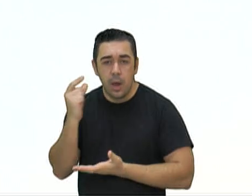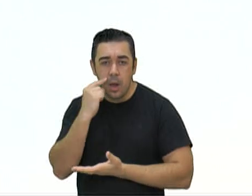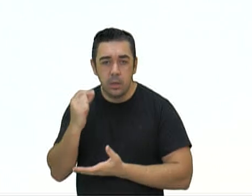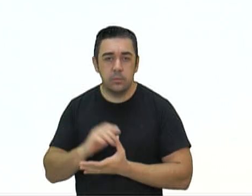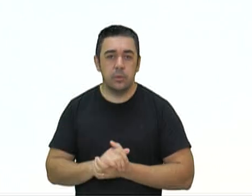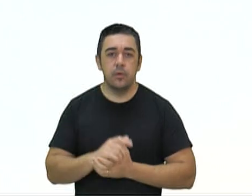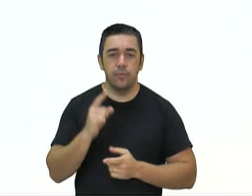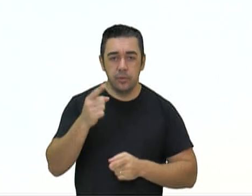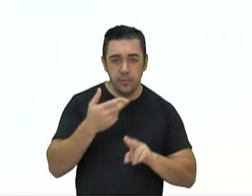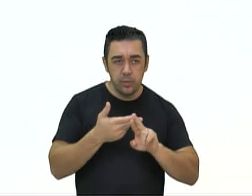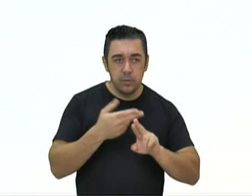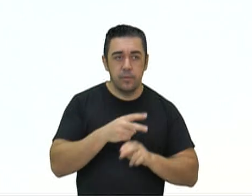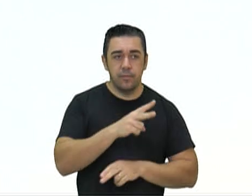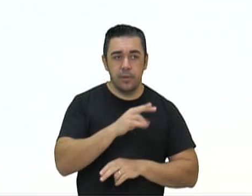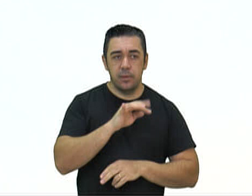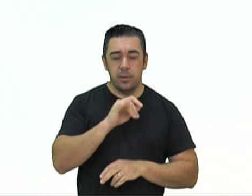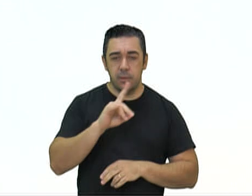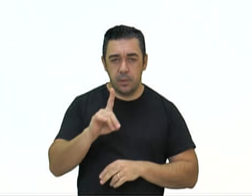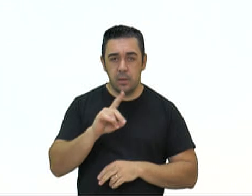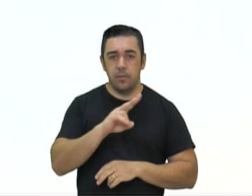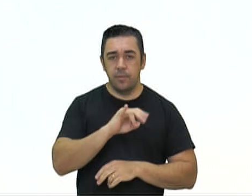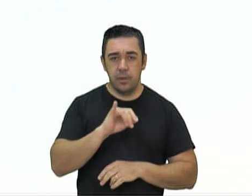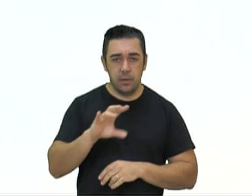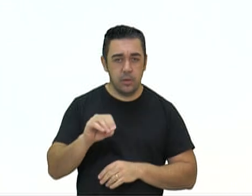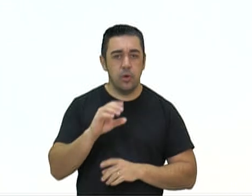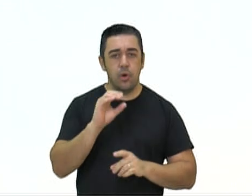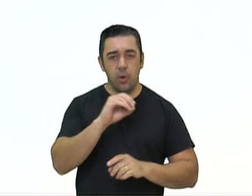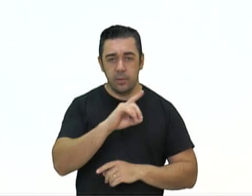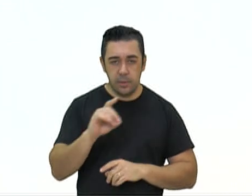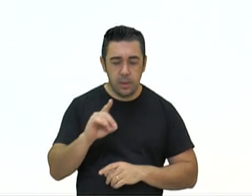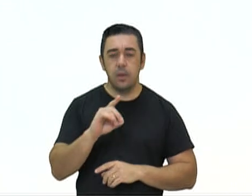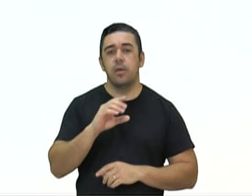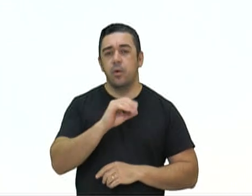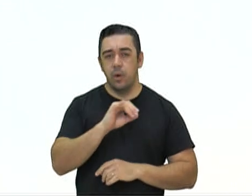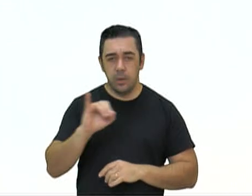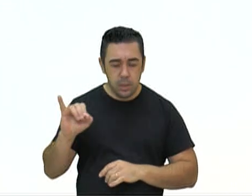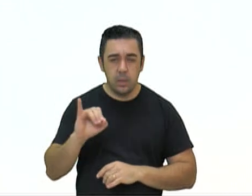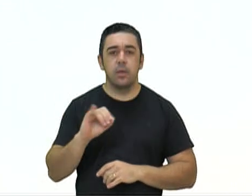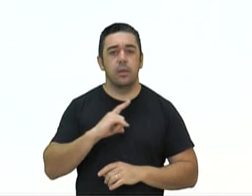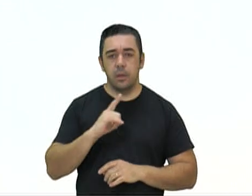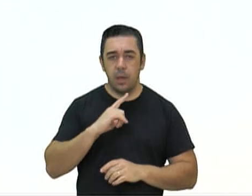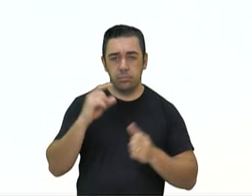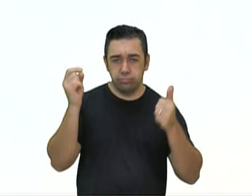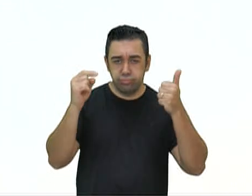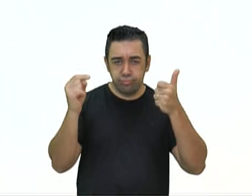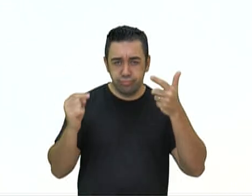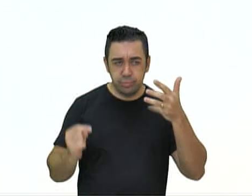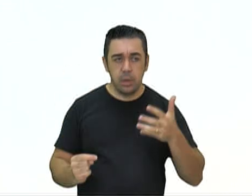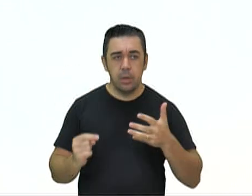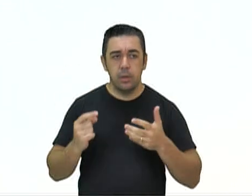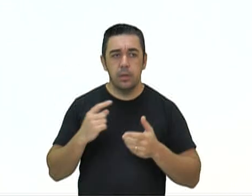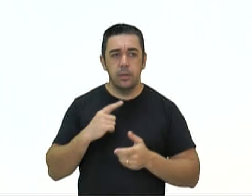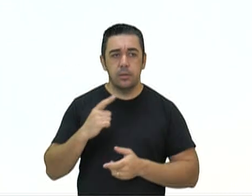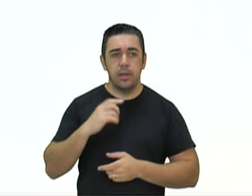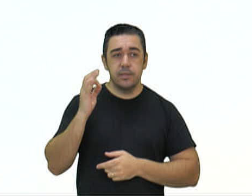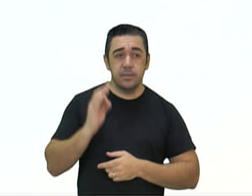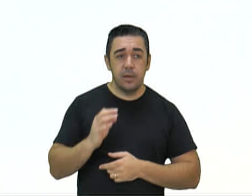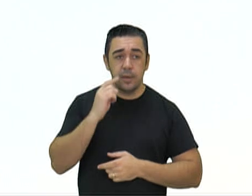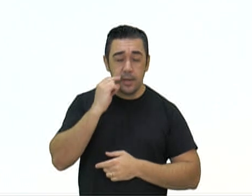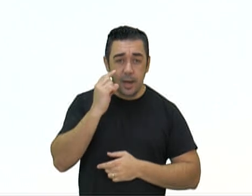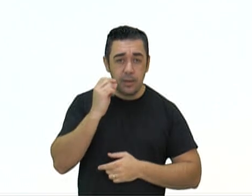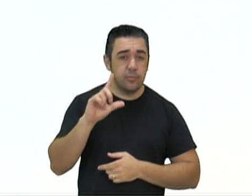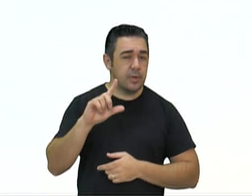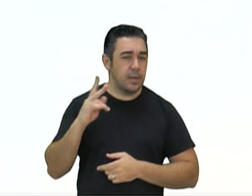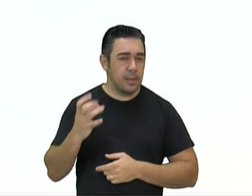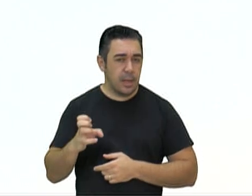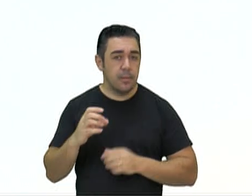VTI, VTD, OI, OD, objeto indireto, né, para OI, objeto direto para OD, gato e